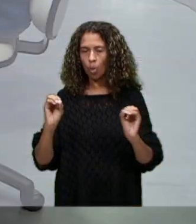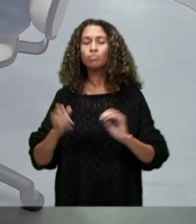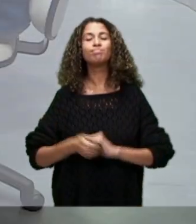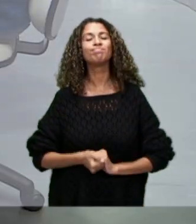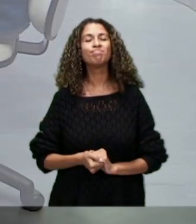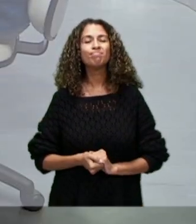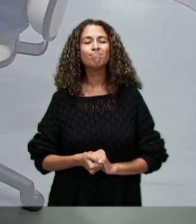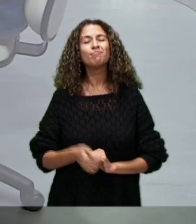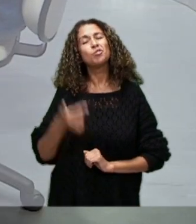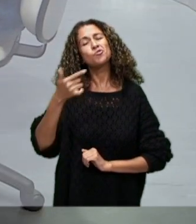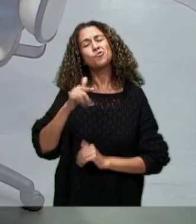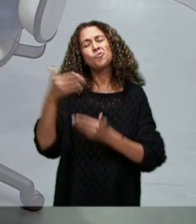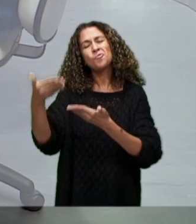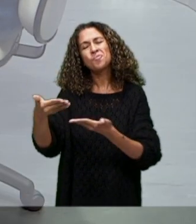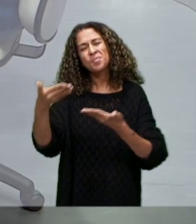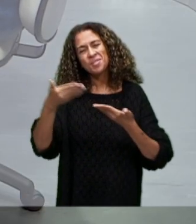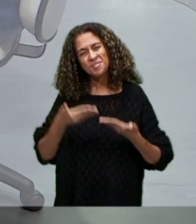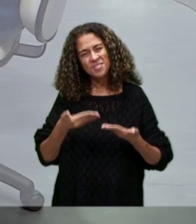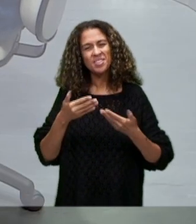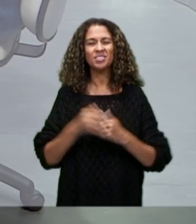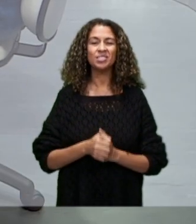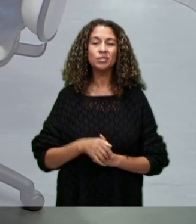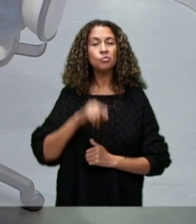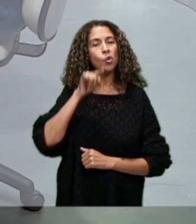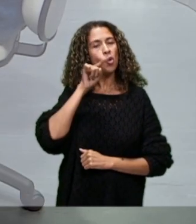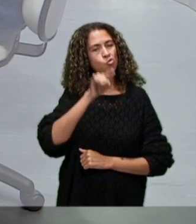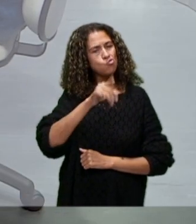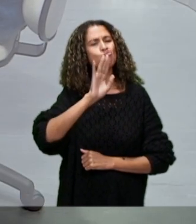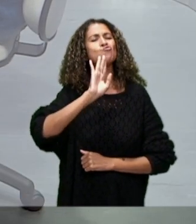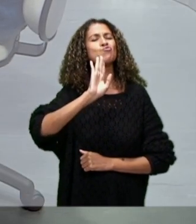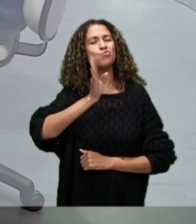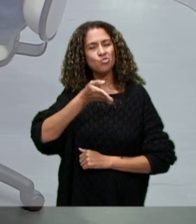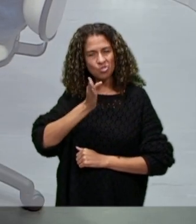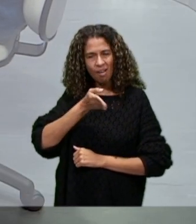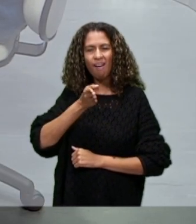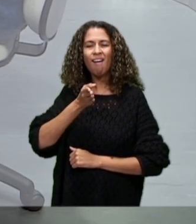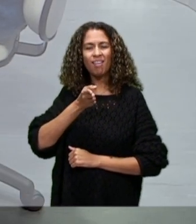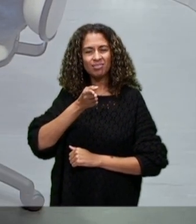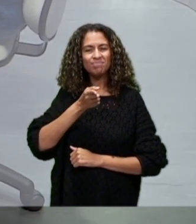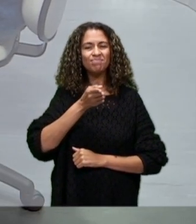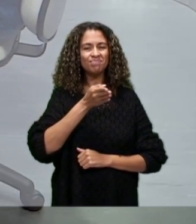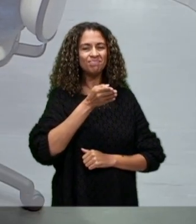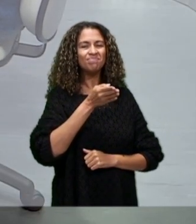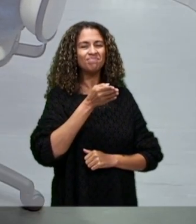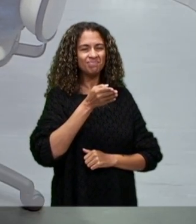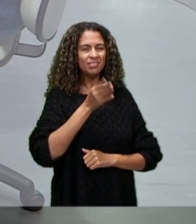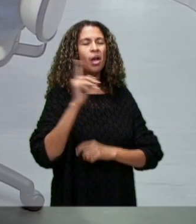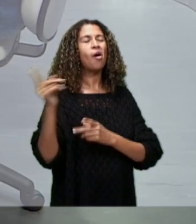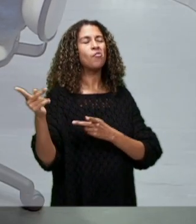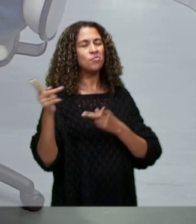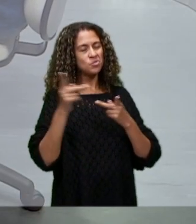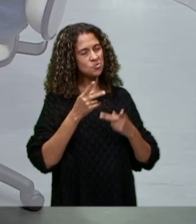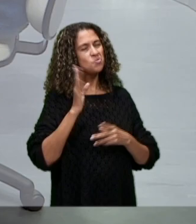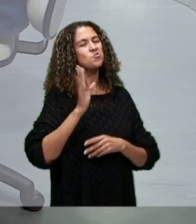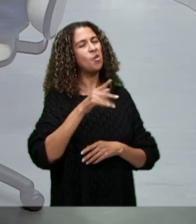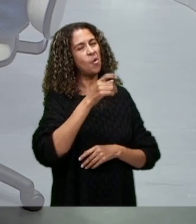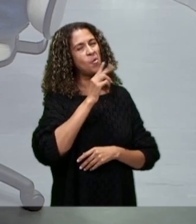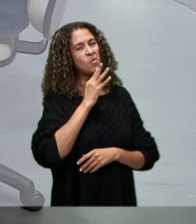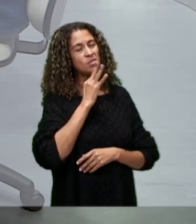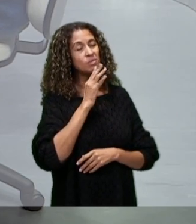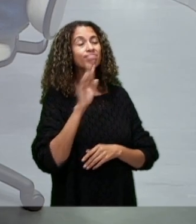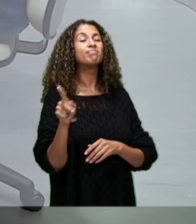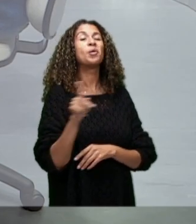Mais uma vez, sejam muito bem-vindos aqui. Você já é nosso antigo conhecido, não vou falar velho, antigo conhecido. Professora,